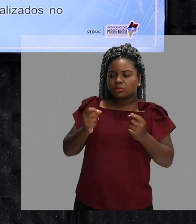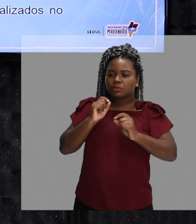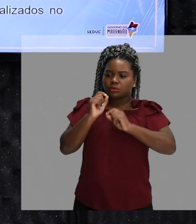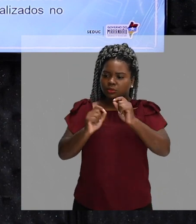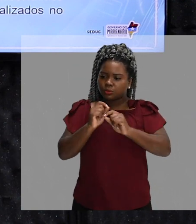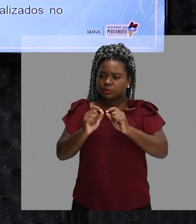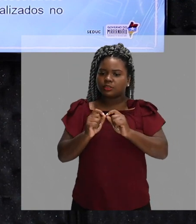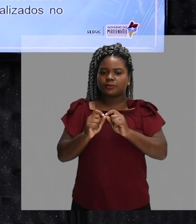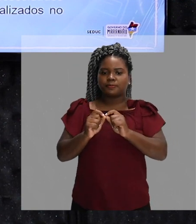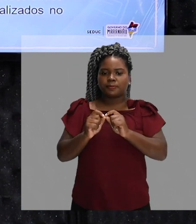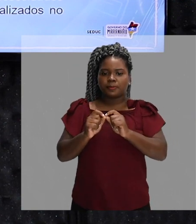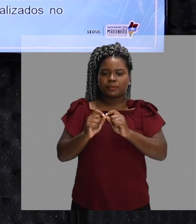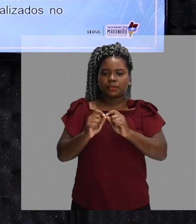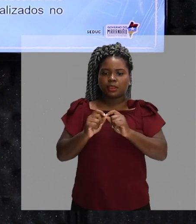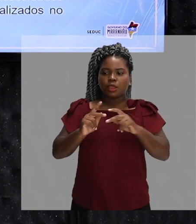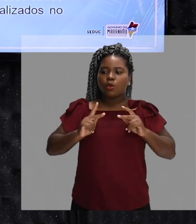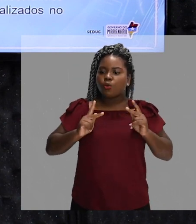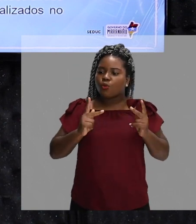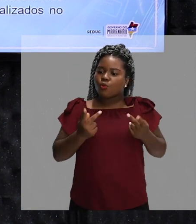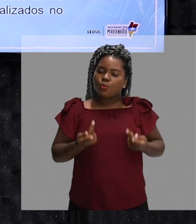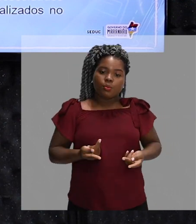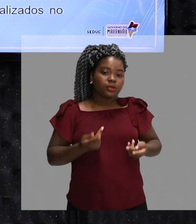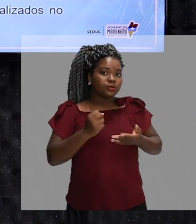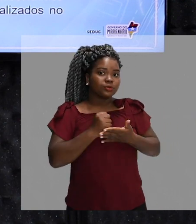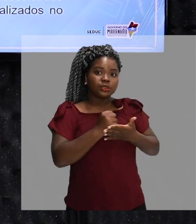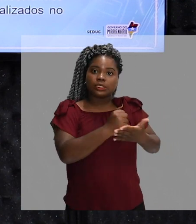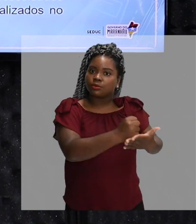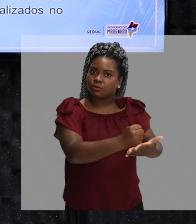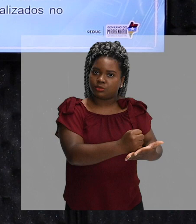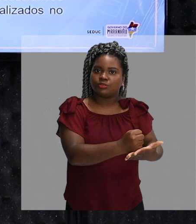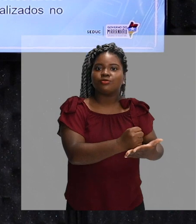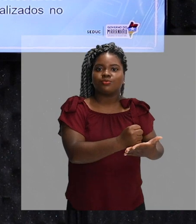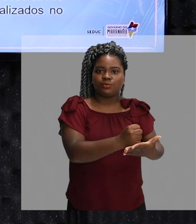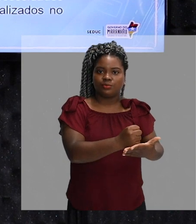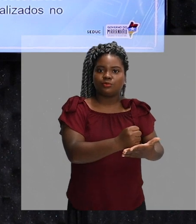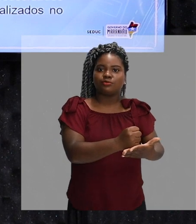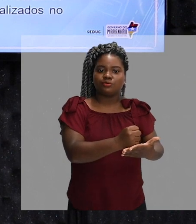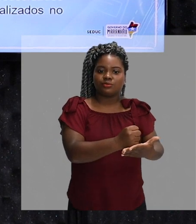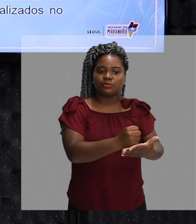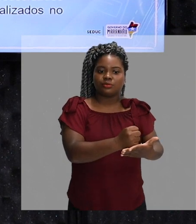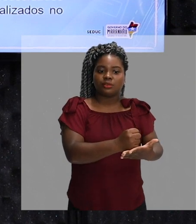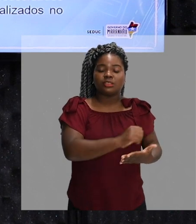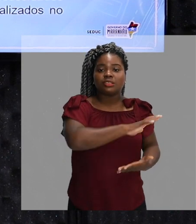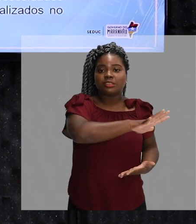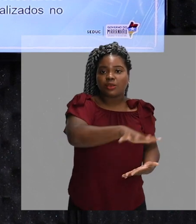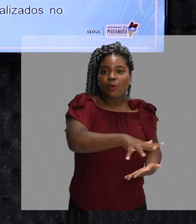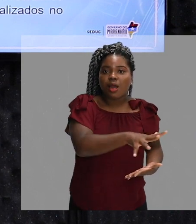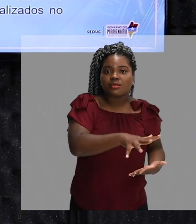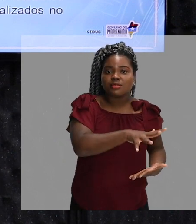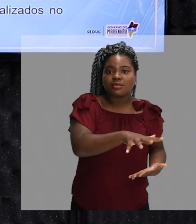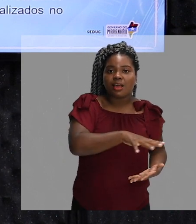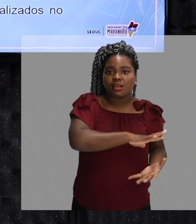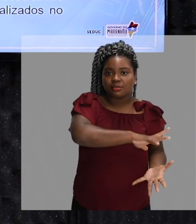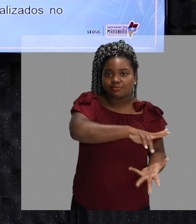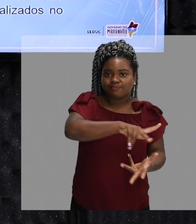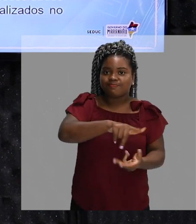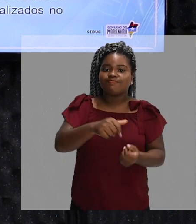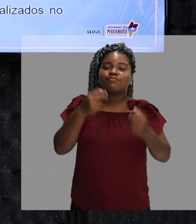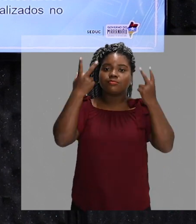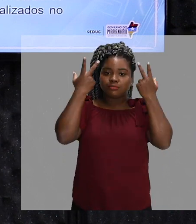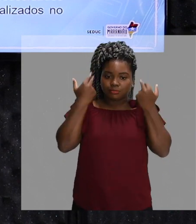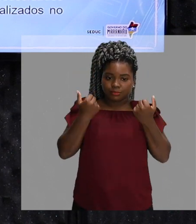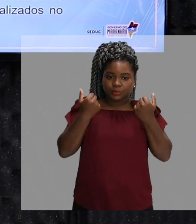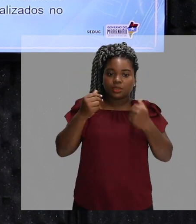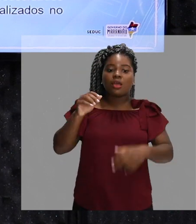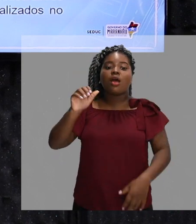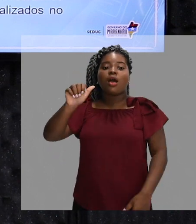intervenção direta do ser humano, uma ação direta do ser humano. Esses são espaços naturais. Os espaços